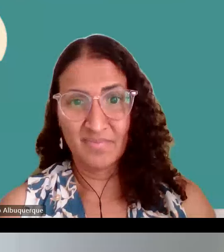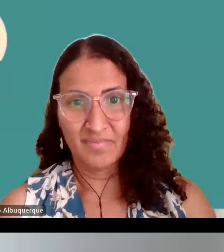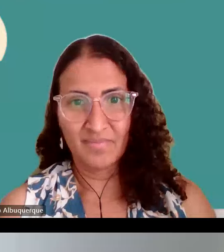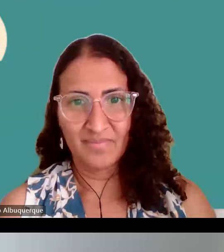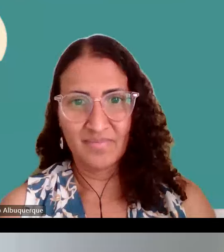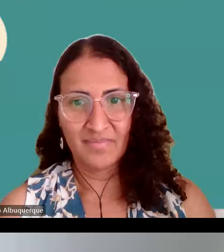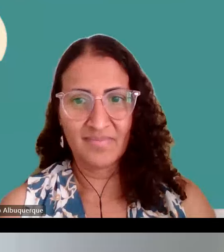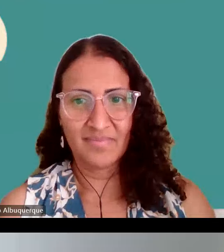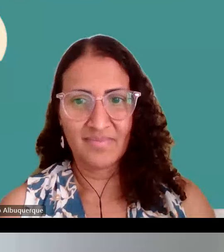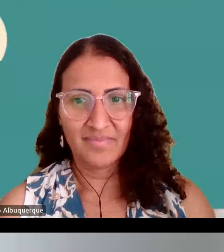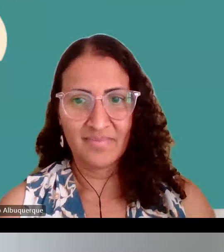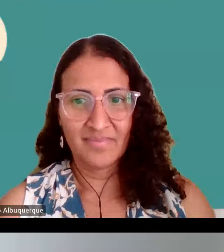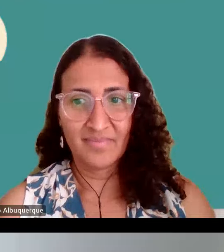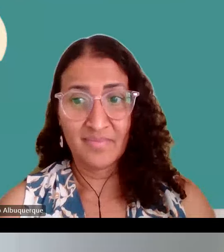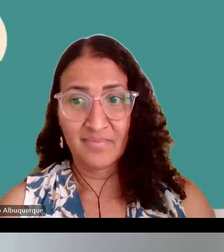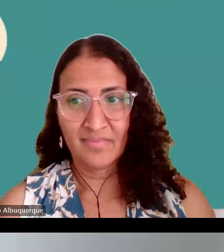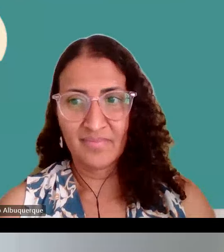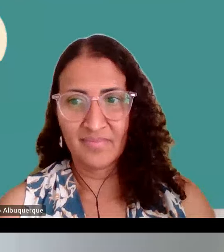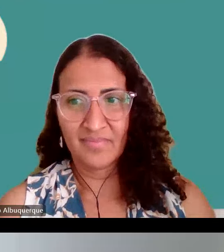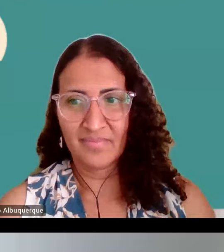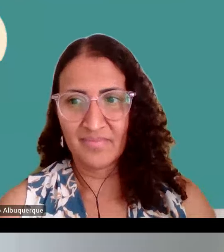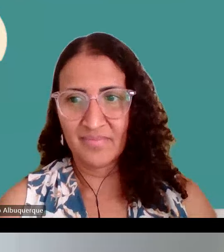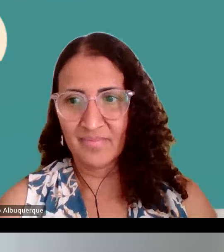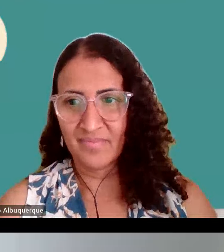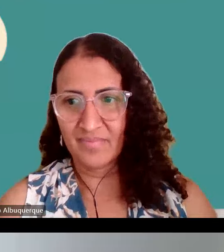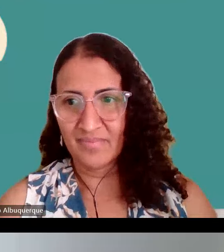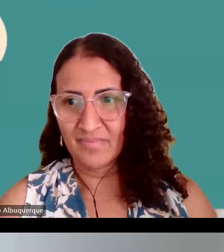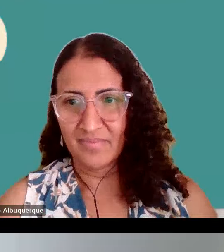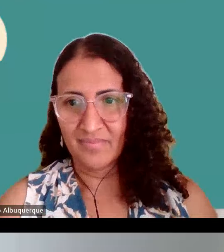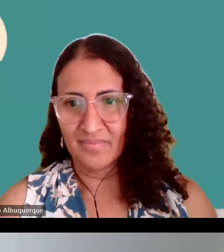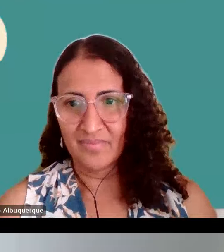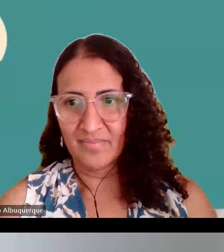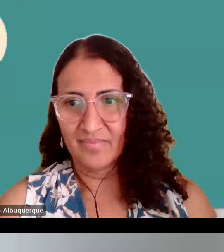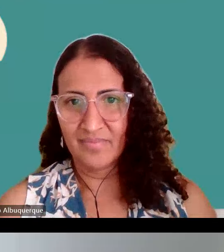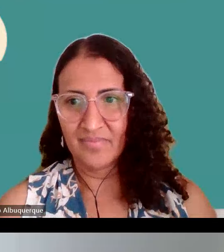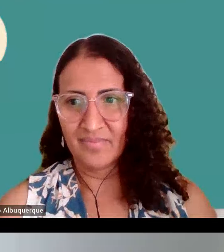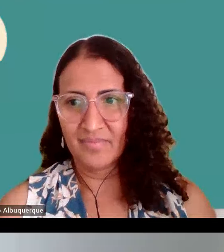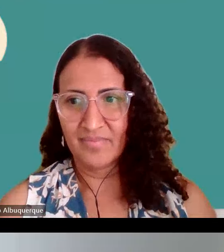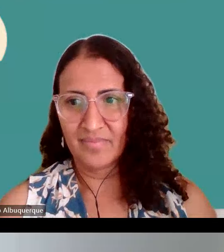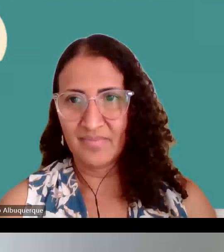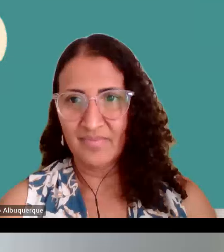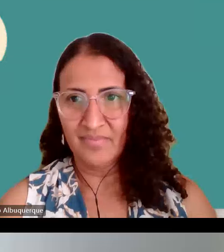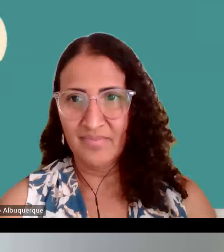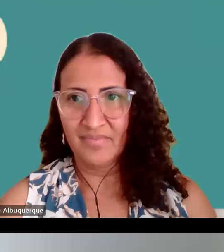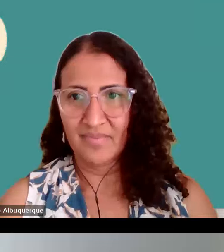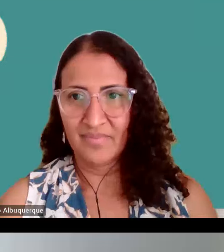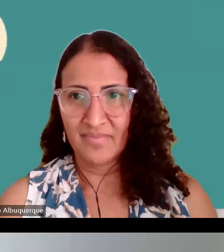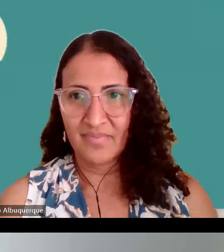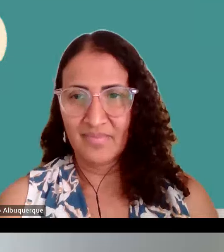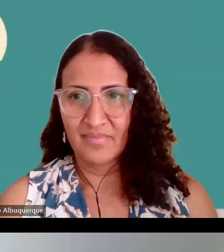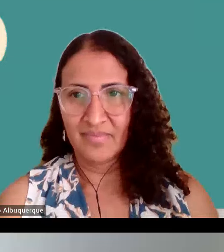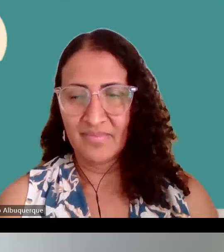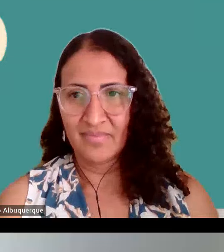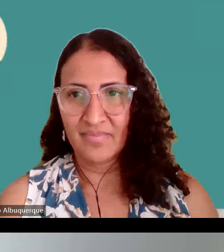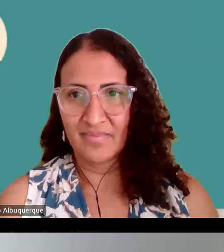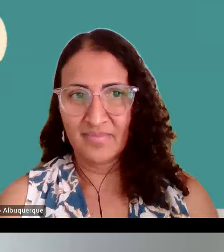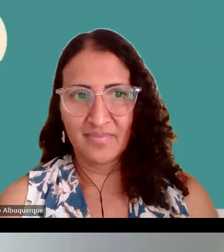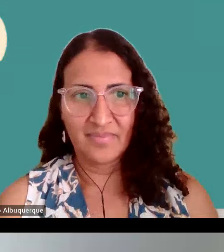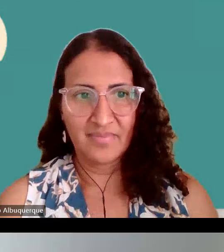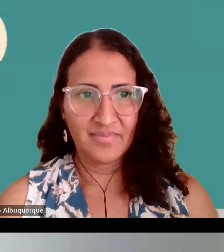a gente além A gente fazer vários trabalhos juntos a gente tá trabalhando com gestão de riscos e ela tem um projeto eh da Estratégia estat Brasil tá tocando o projeto da